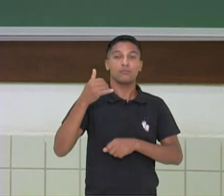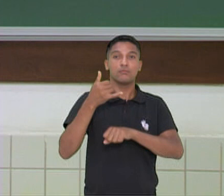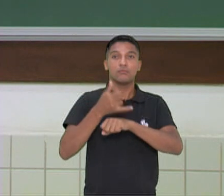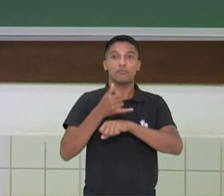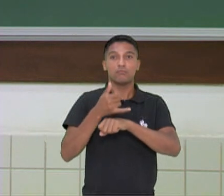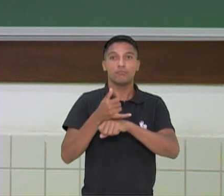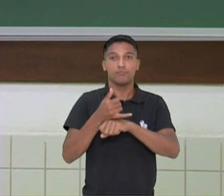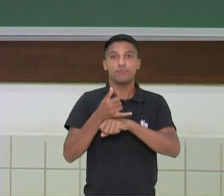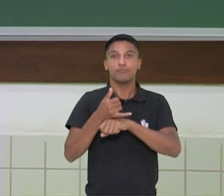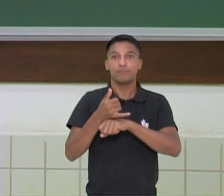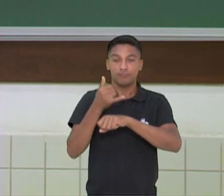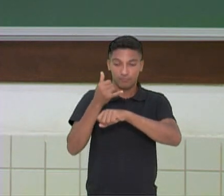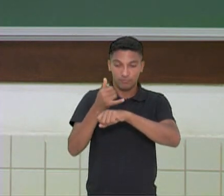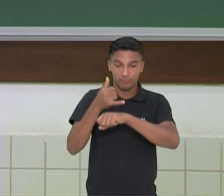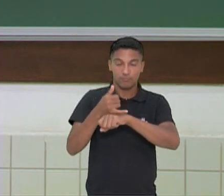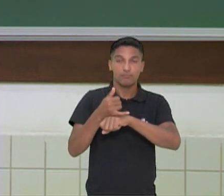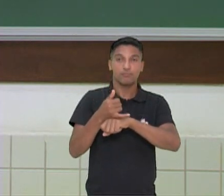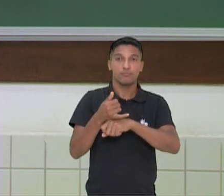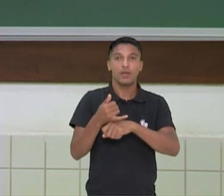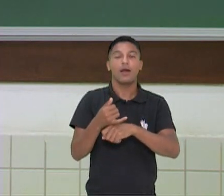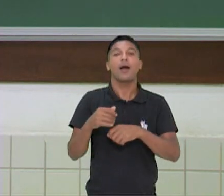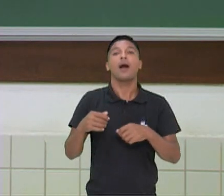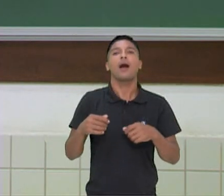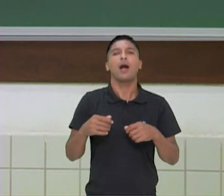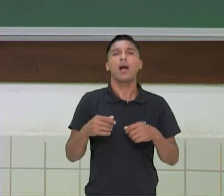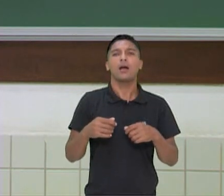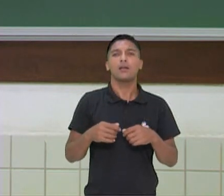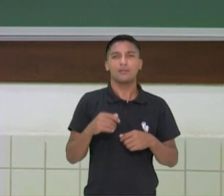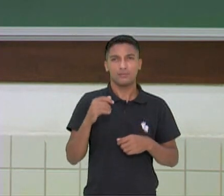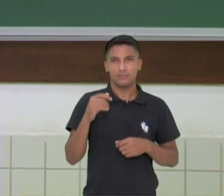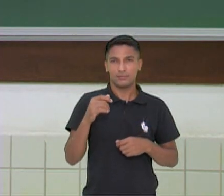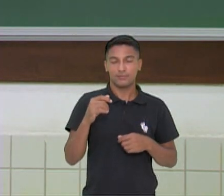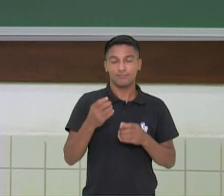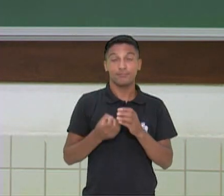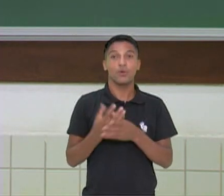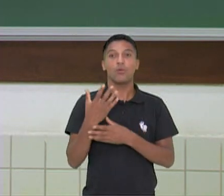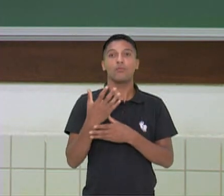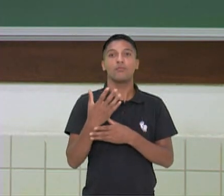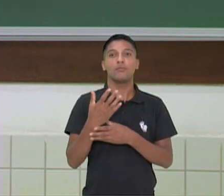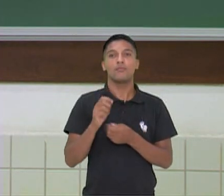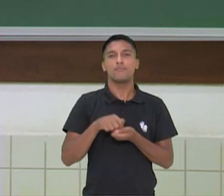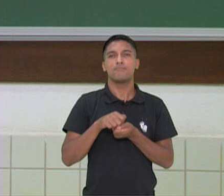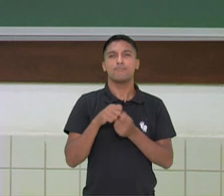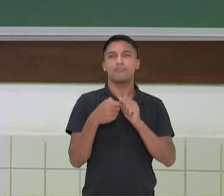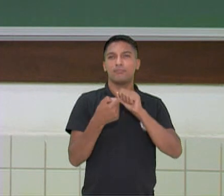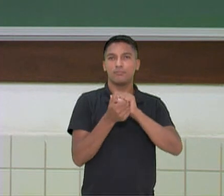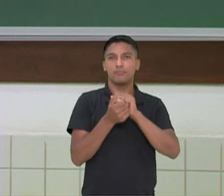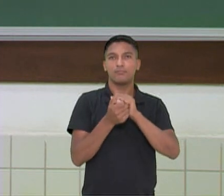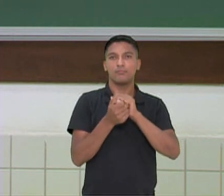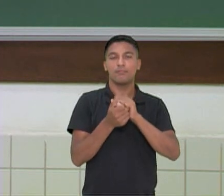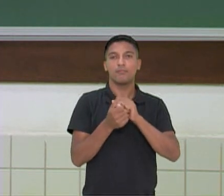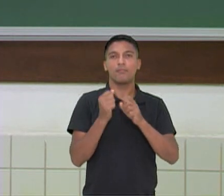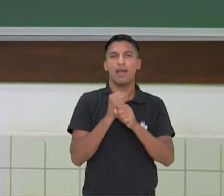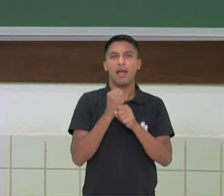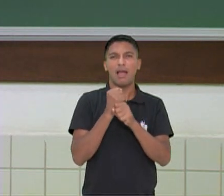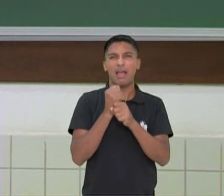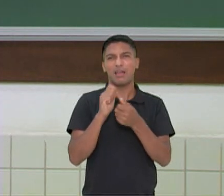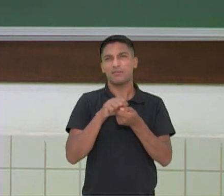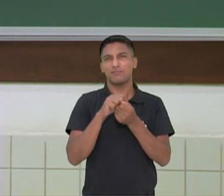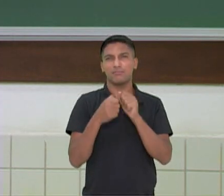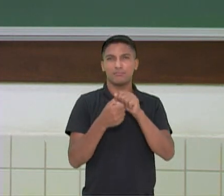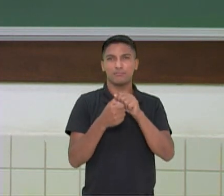primeiro do Bronze depois do ferro Então as espadas daí né acabaram sendo construídas com esse metal